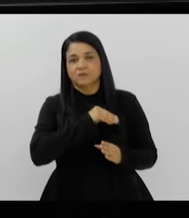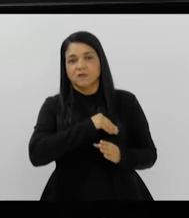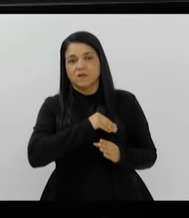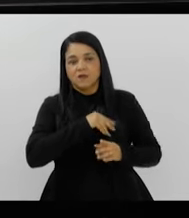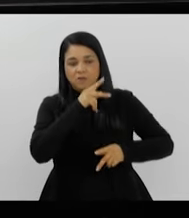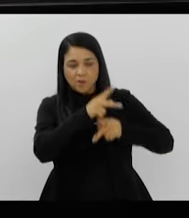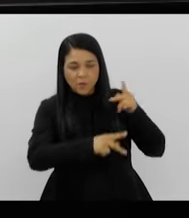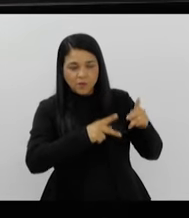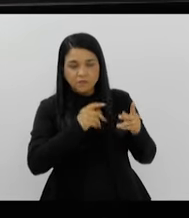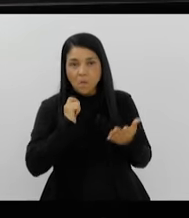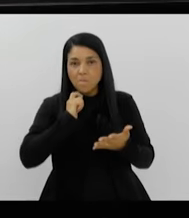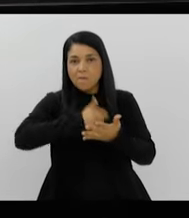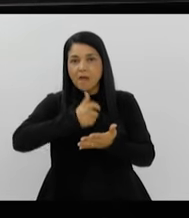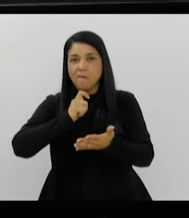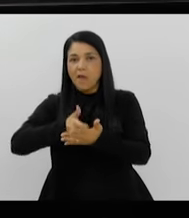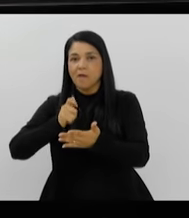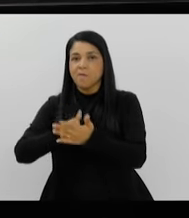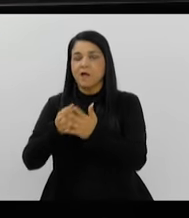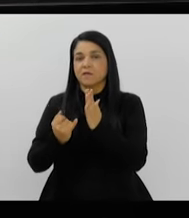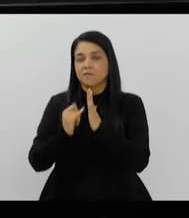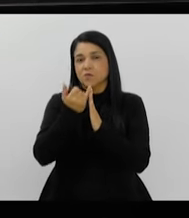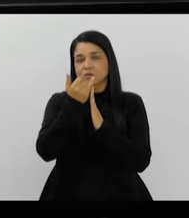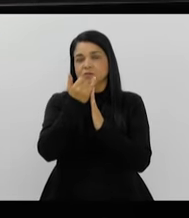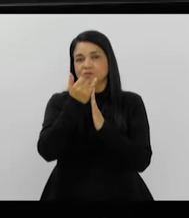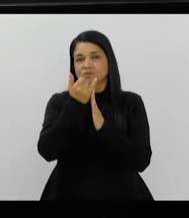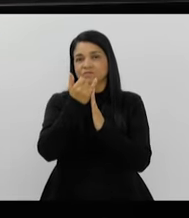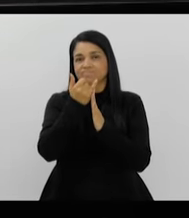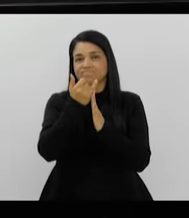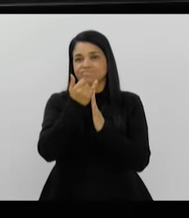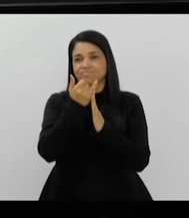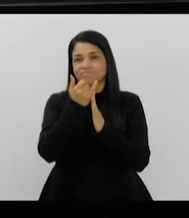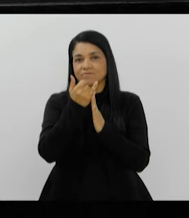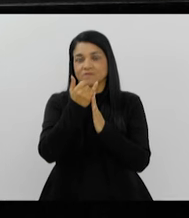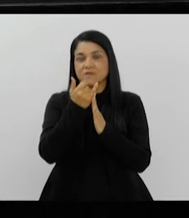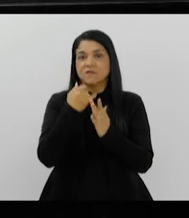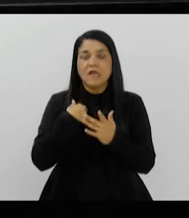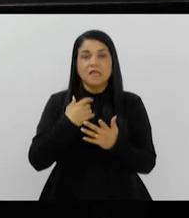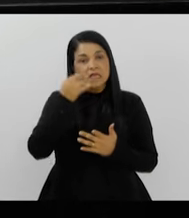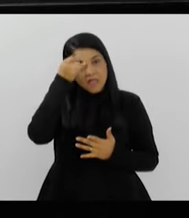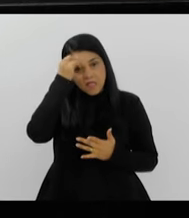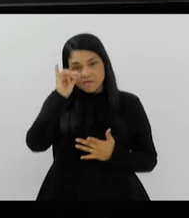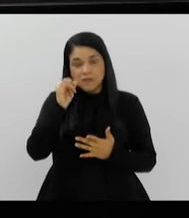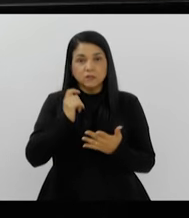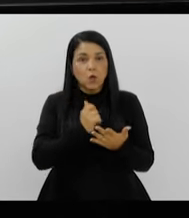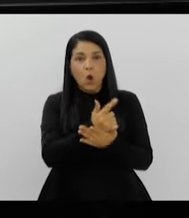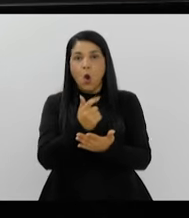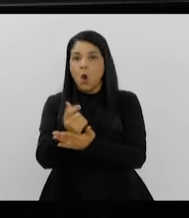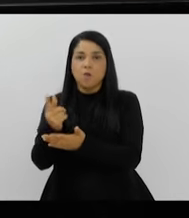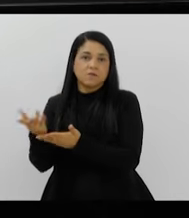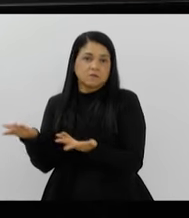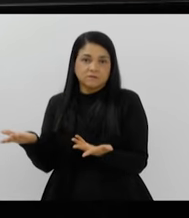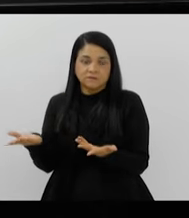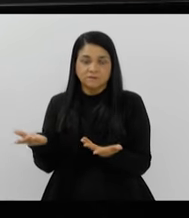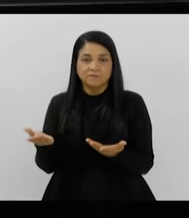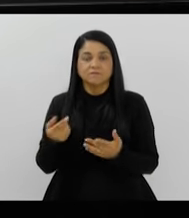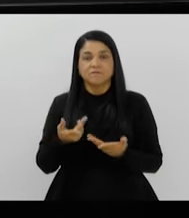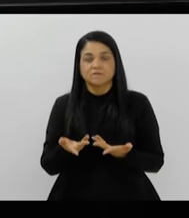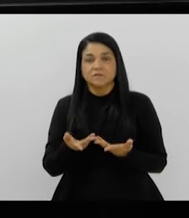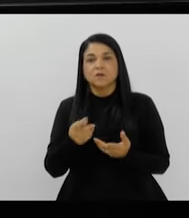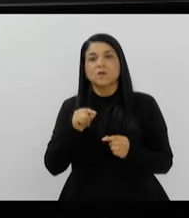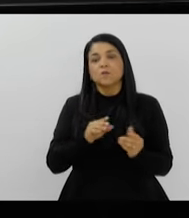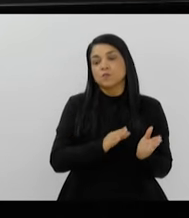pagar impostos, impactando a sua capacidade de consumo. Por outro lado, como é que a gente